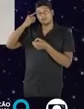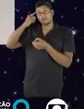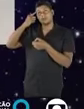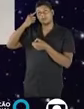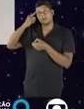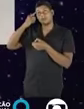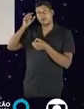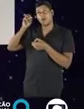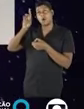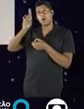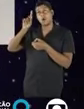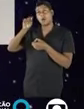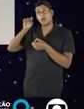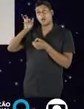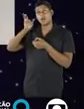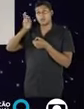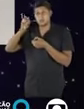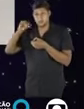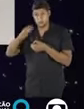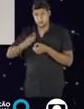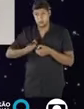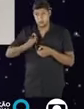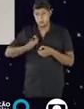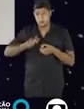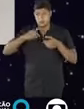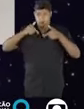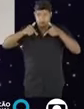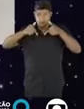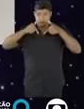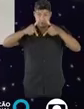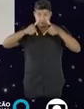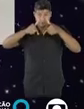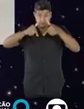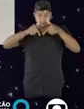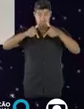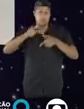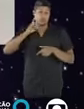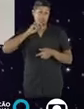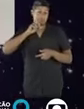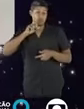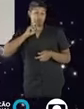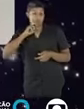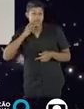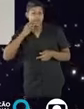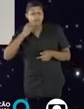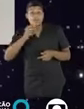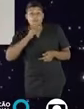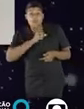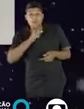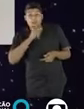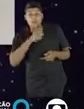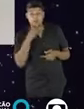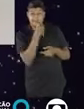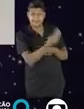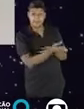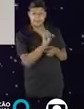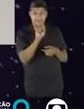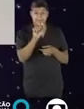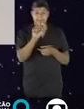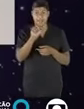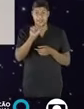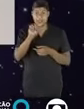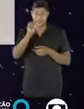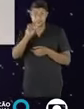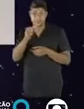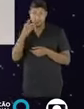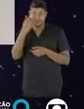questão dos orgânicos, né, que eu vi que eu estava intoxicando a minha avó, porque era quem eu fornecia alimento para ela todos os dias. Falava, vovó, estou aqui te oferecendo uma salada natural